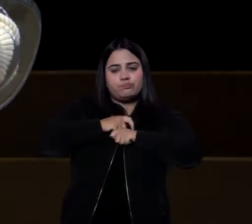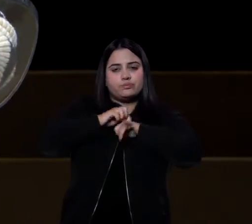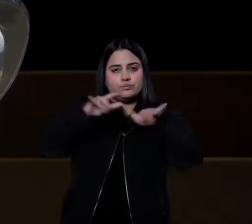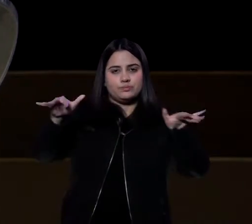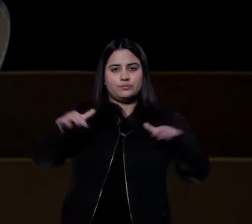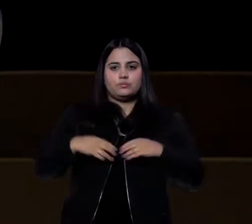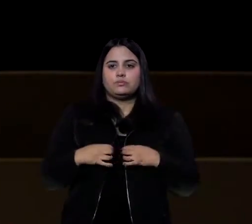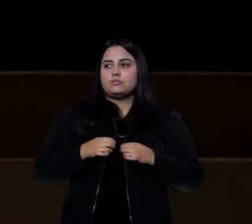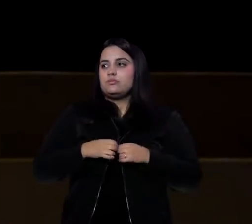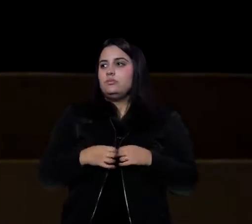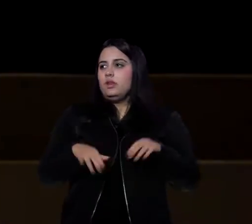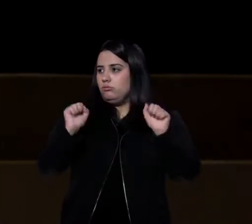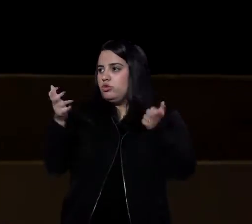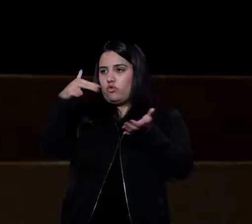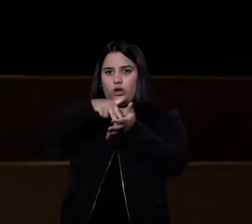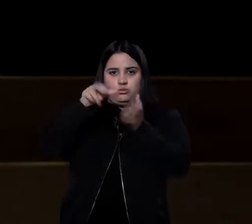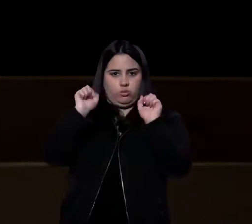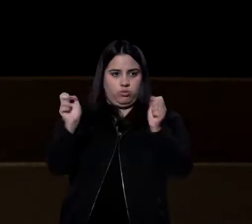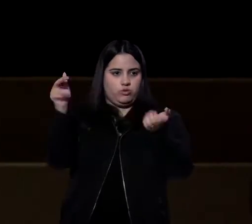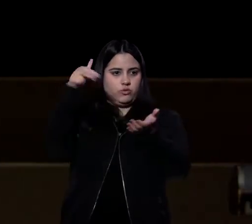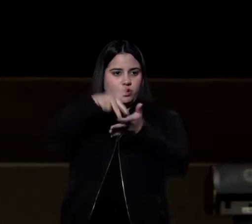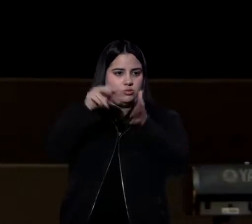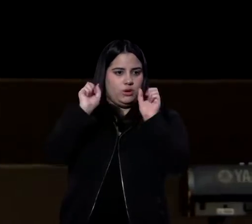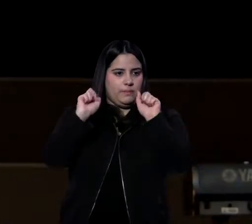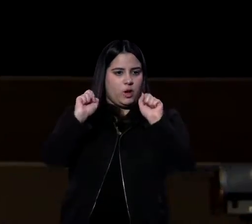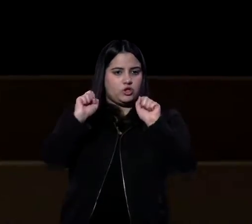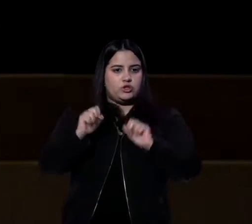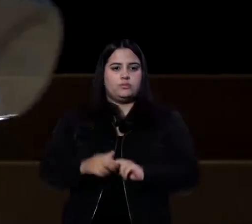Aqui no Flow, pode ficar de pé já.